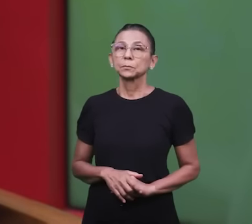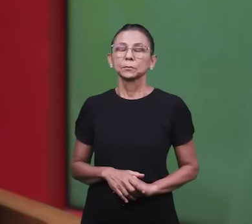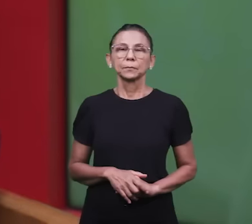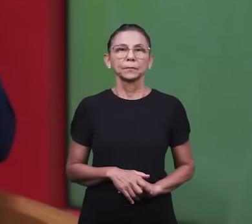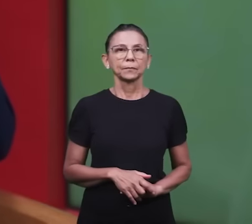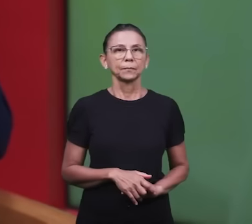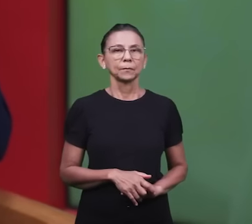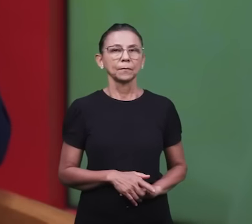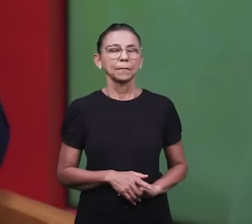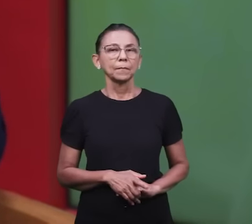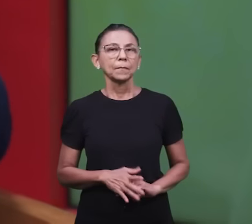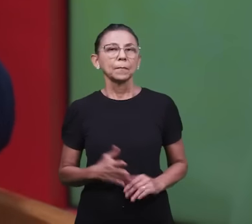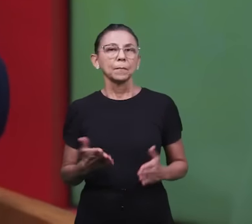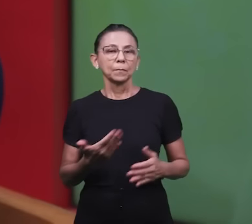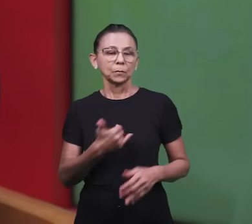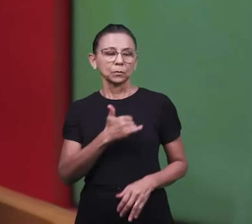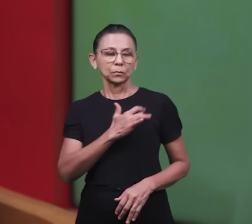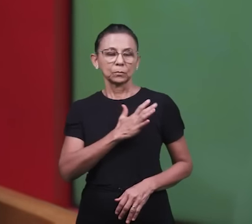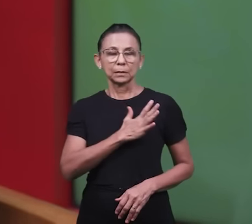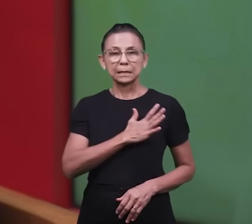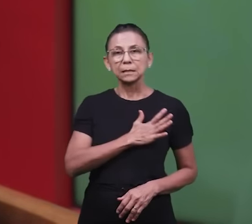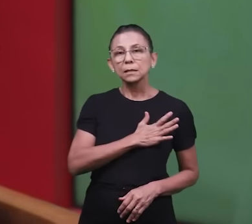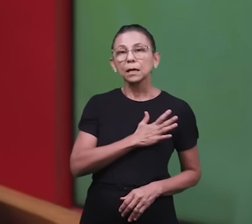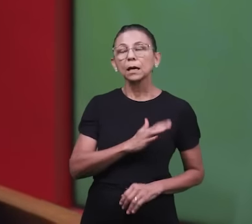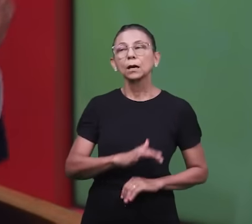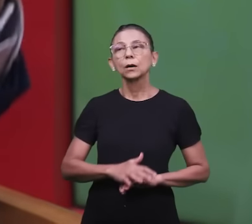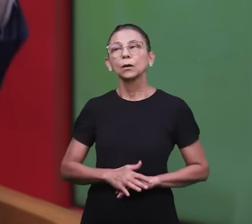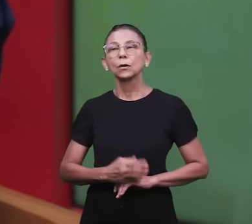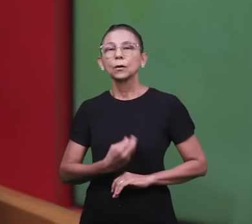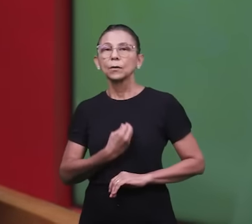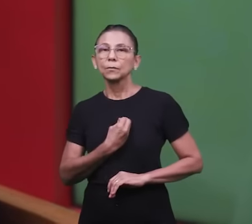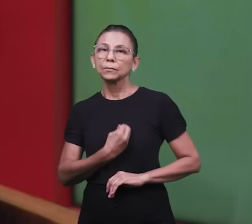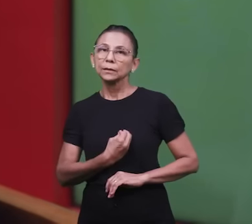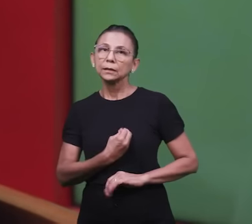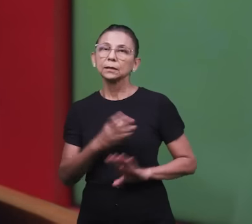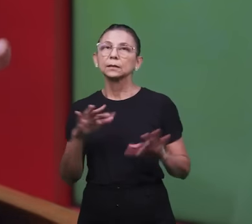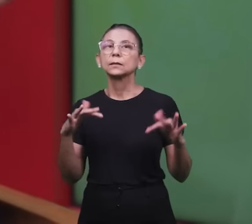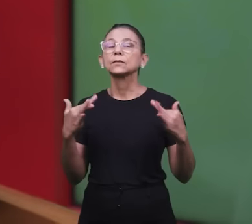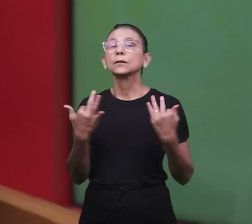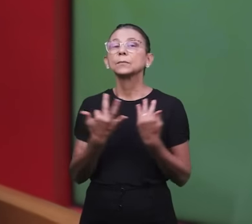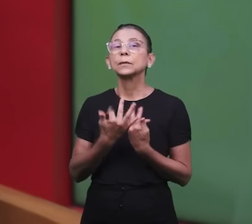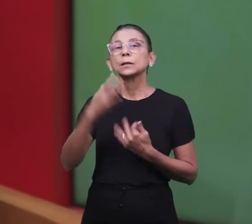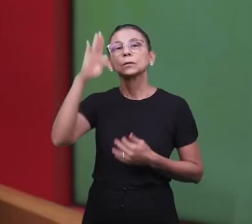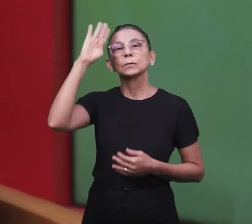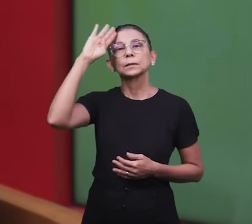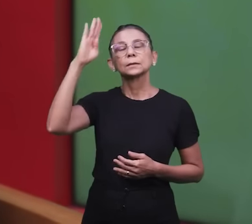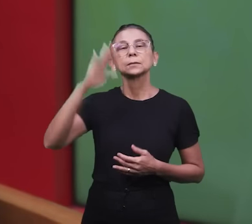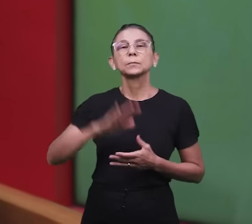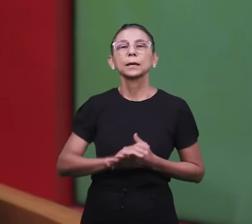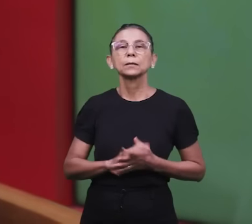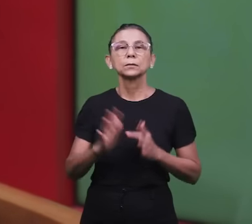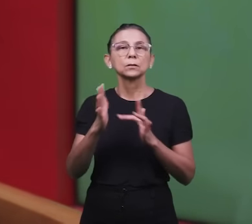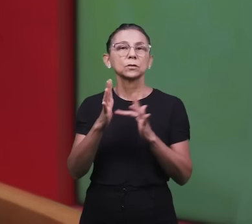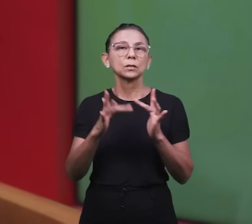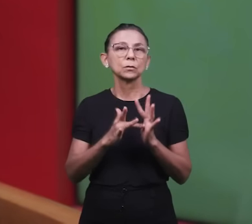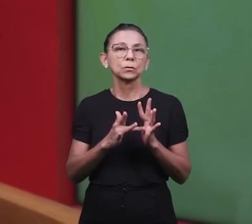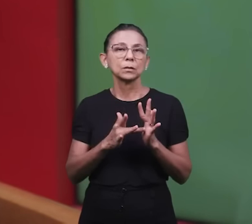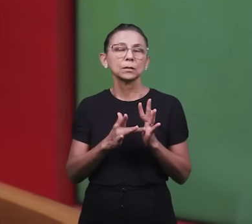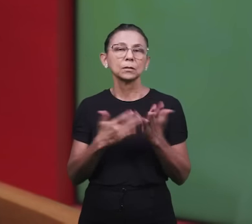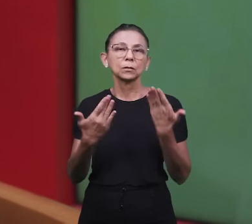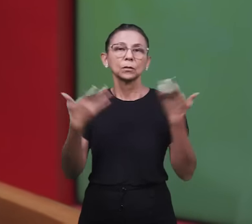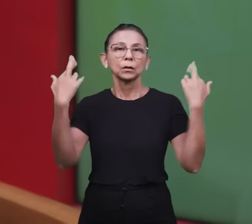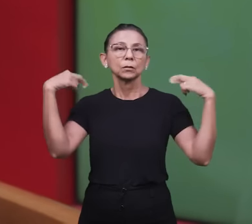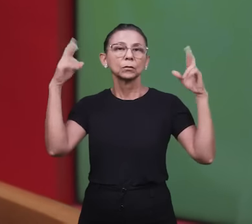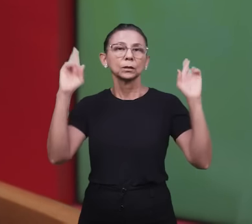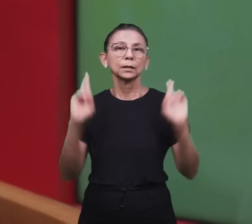Central em nós nos nossos corações nas nossas vidas nas nossas famílias deve ser o que o cordeiro